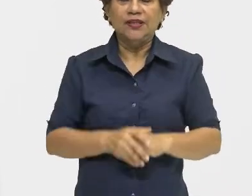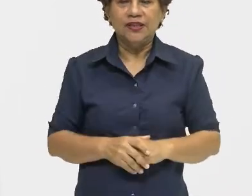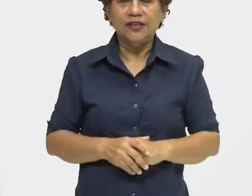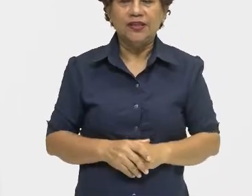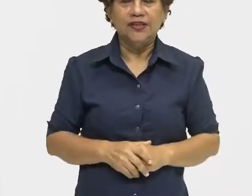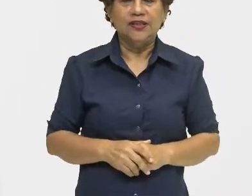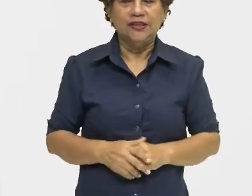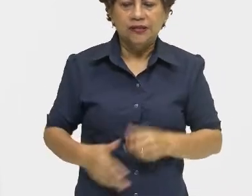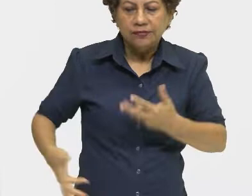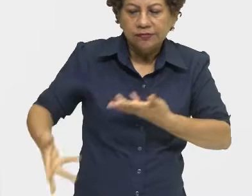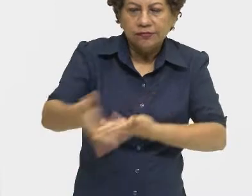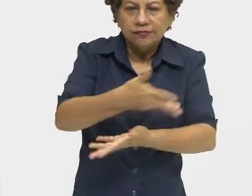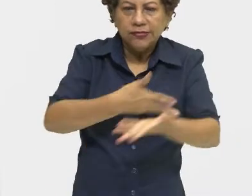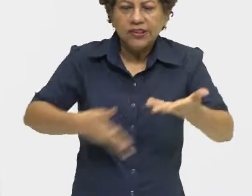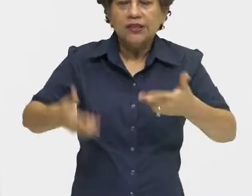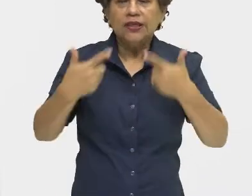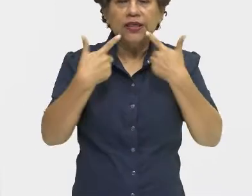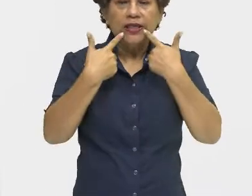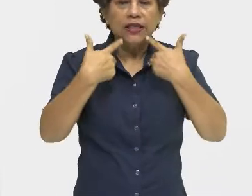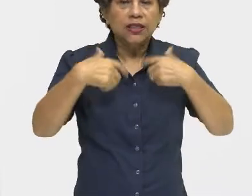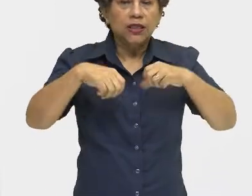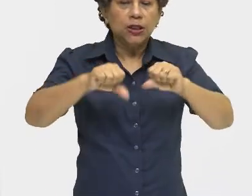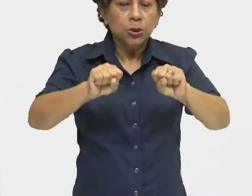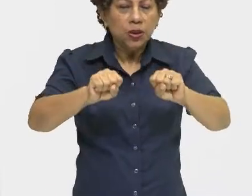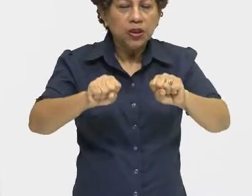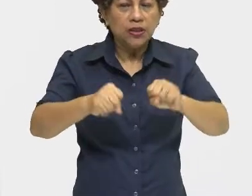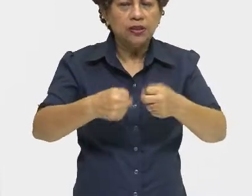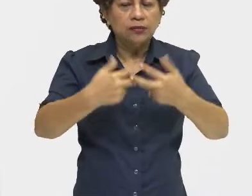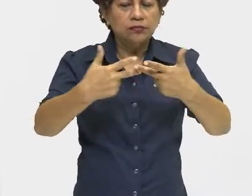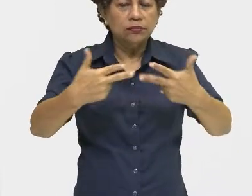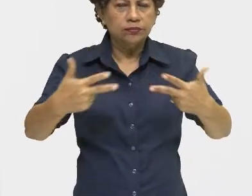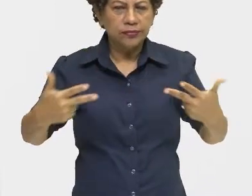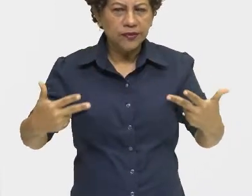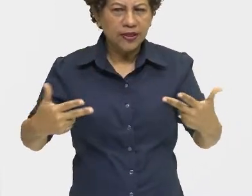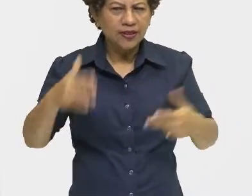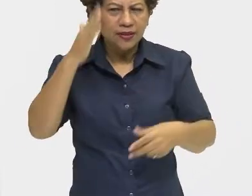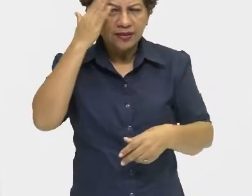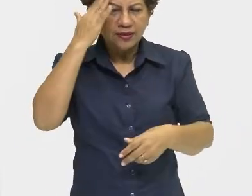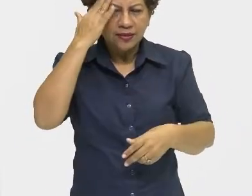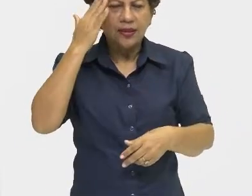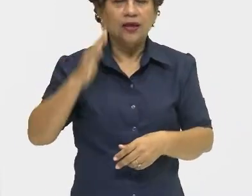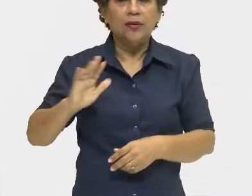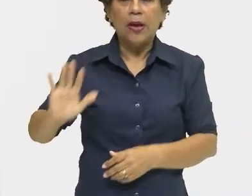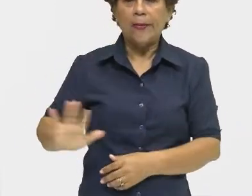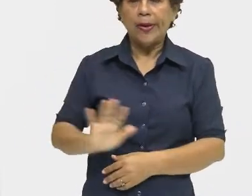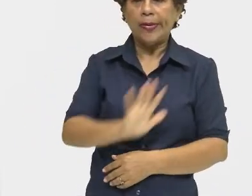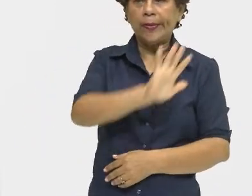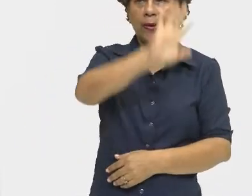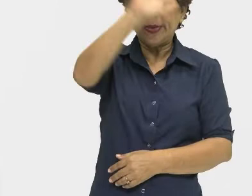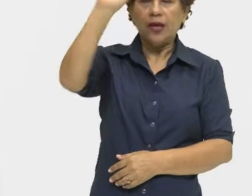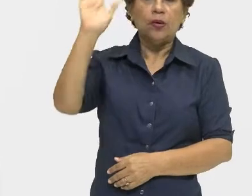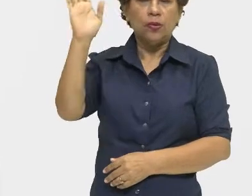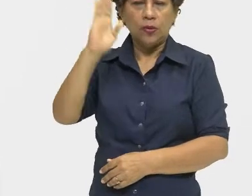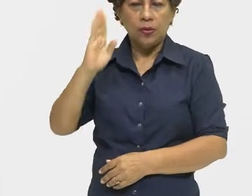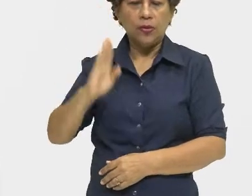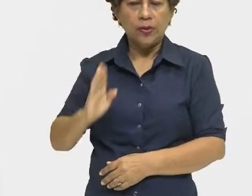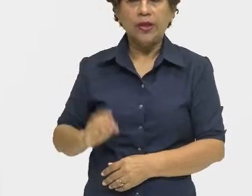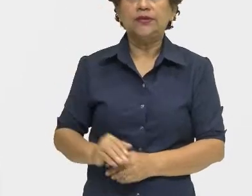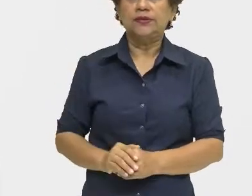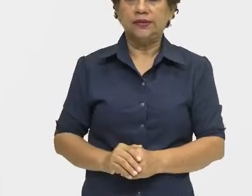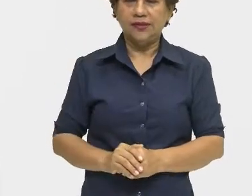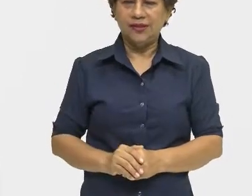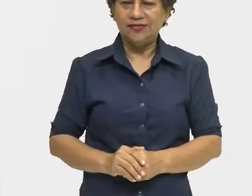diversidade linguística. A diversidade, né, gente? A gente sabe que o nosso Brasil, ele é um país